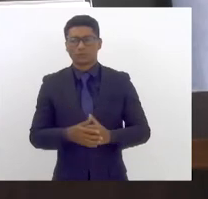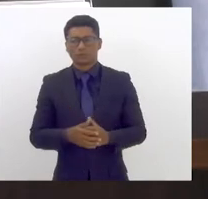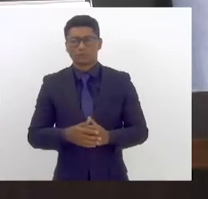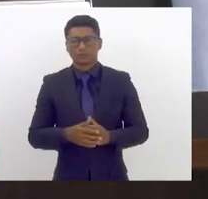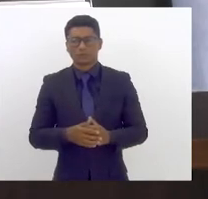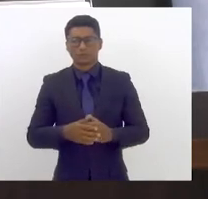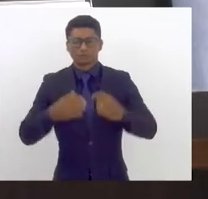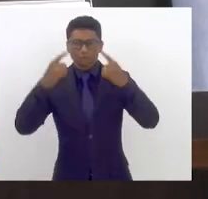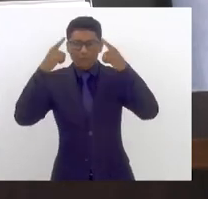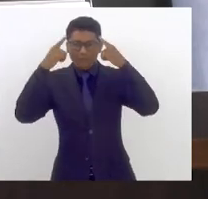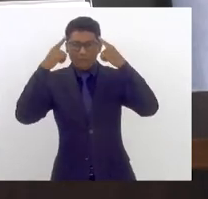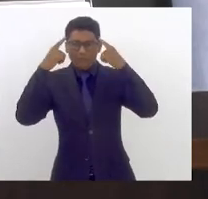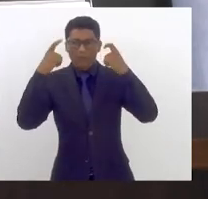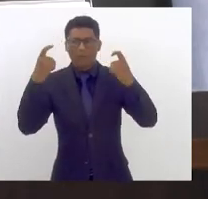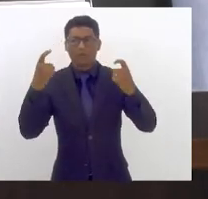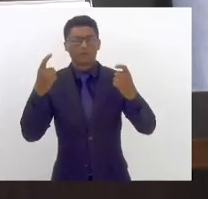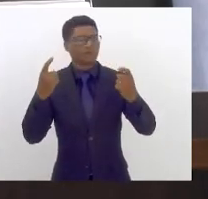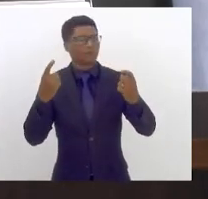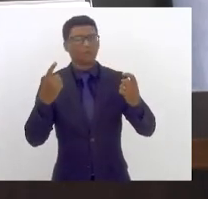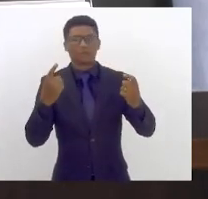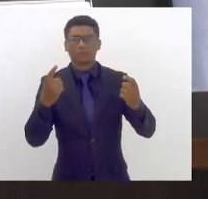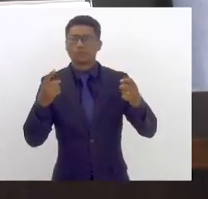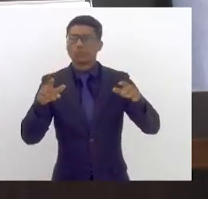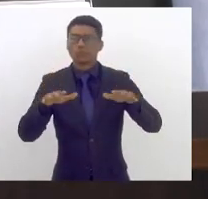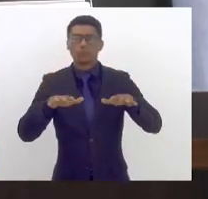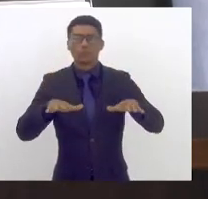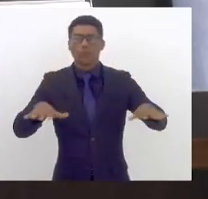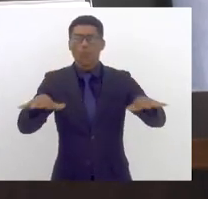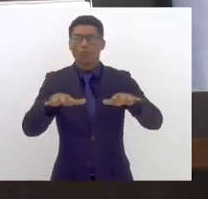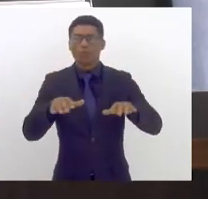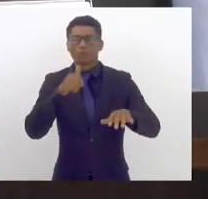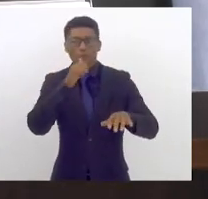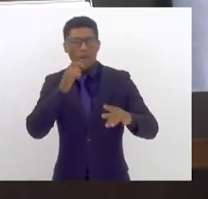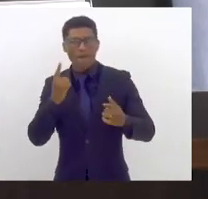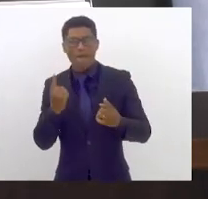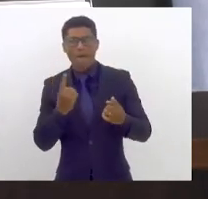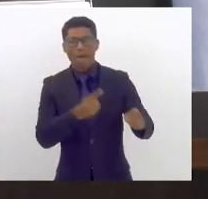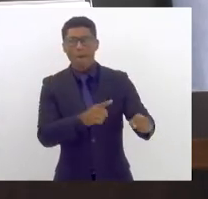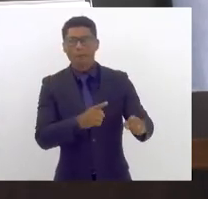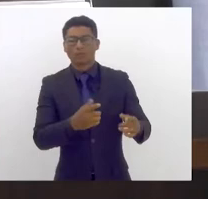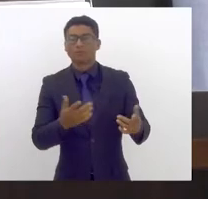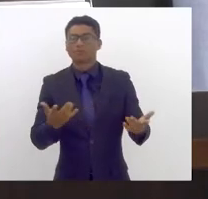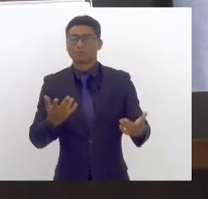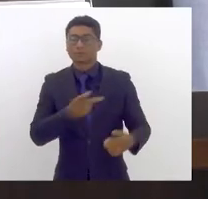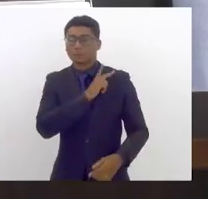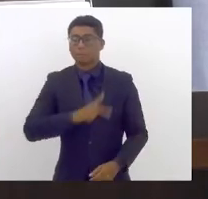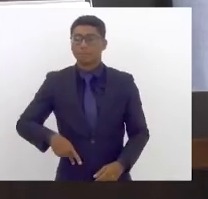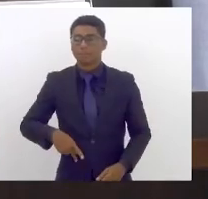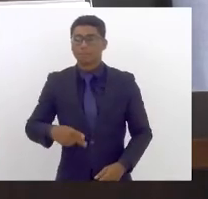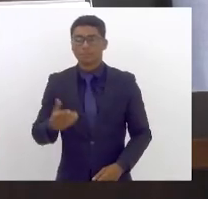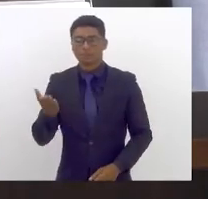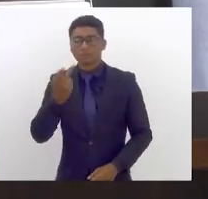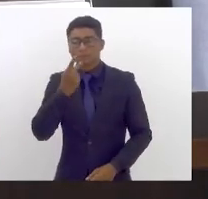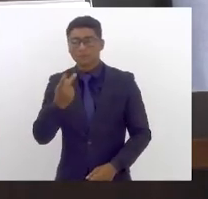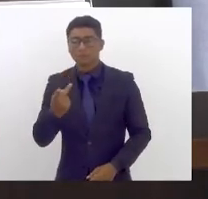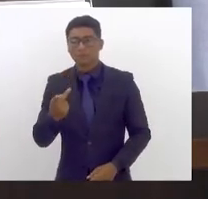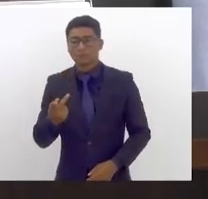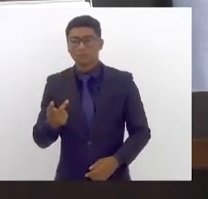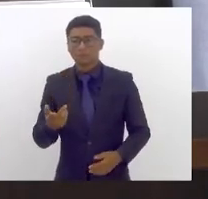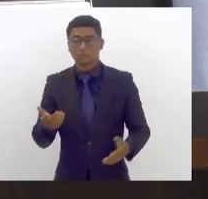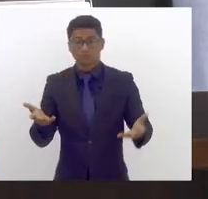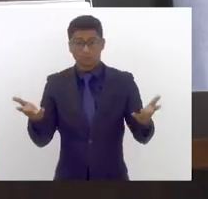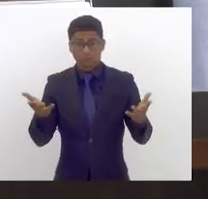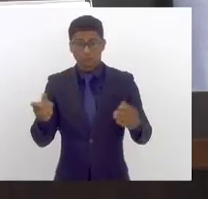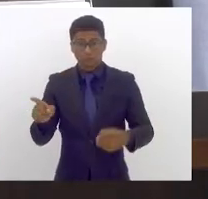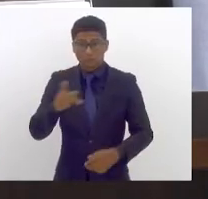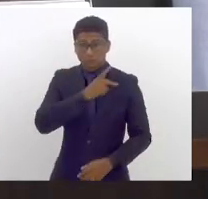violências contra as mulheres se naturaliza Inclusive a partir de uma fala de um presidente hoje que